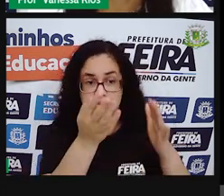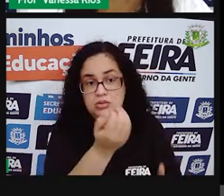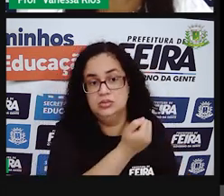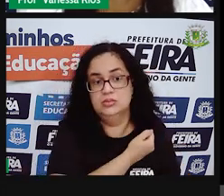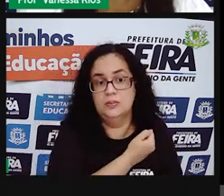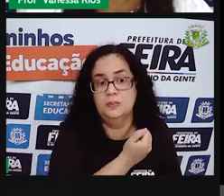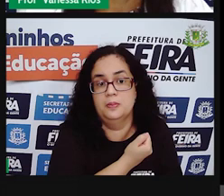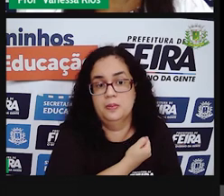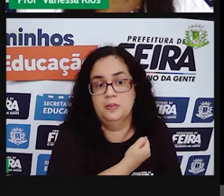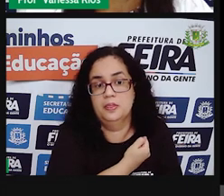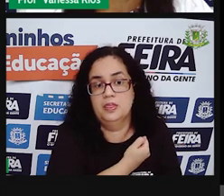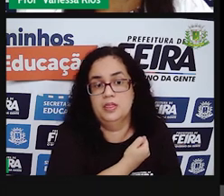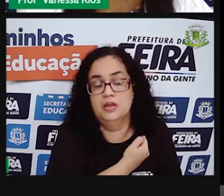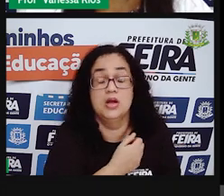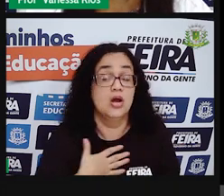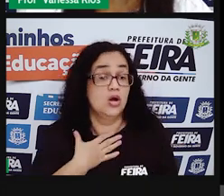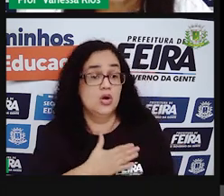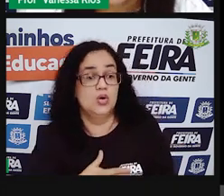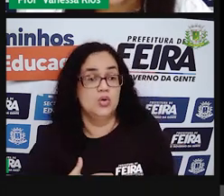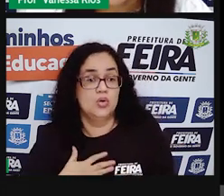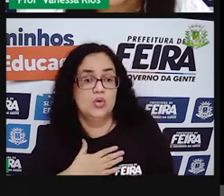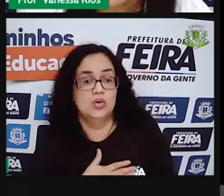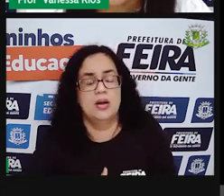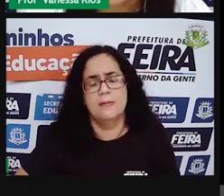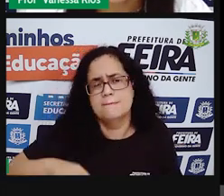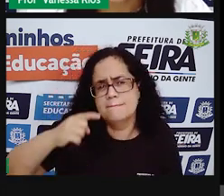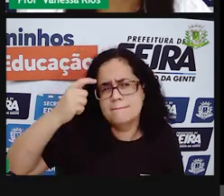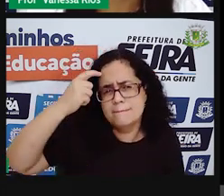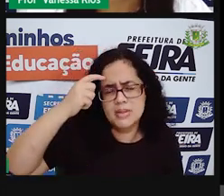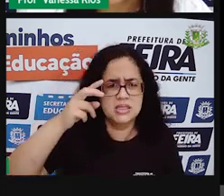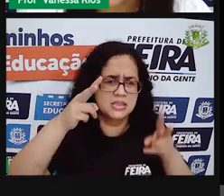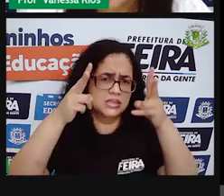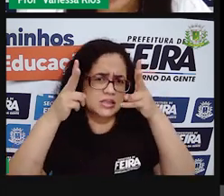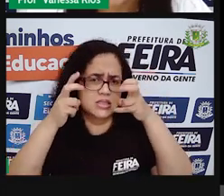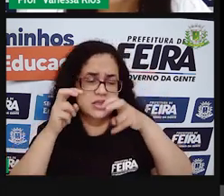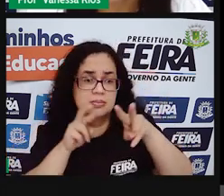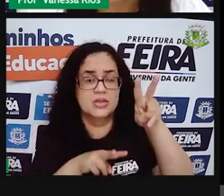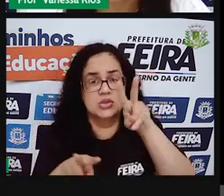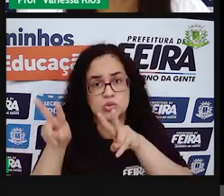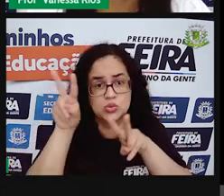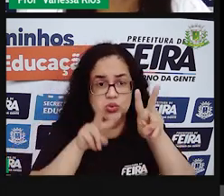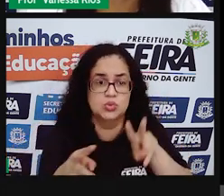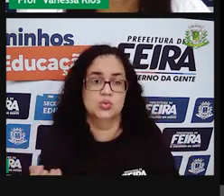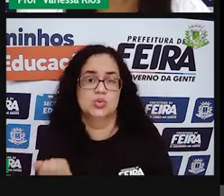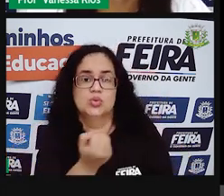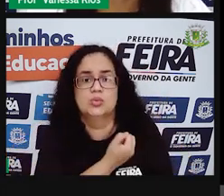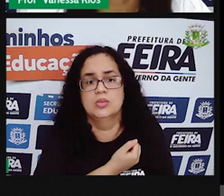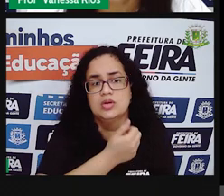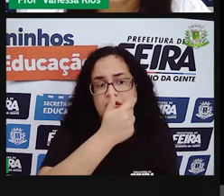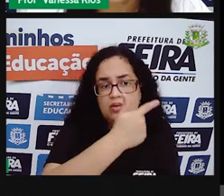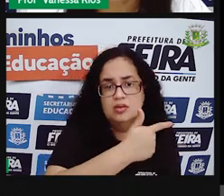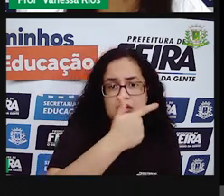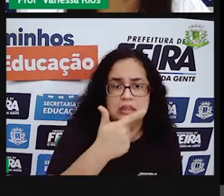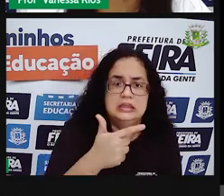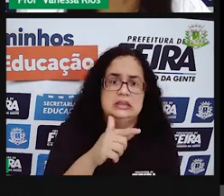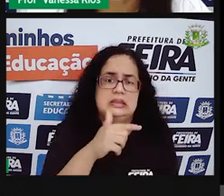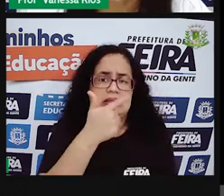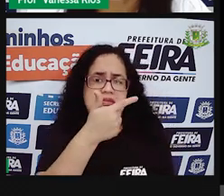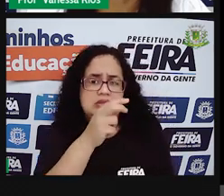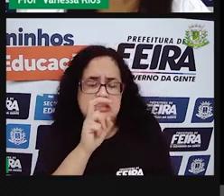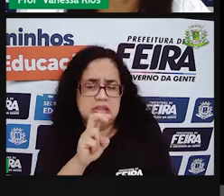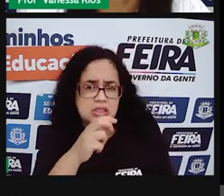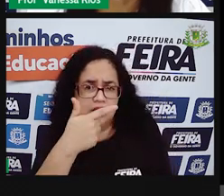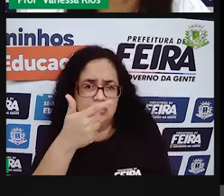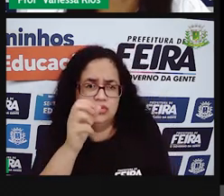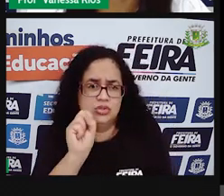numérica. Eu gostaria muito que vocês percebessem, observassem aí nos números 22, 25,